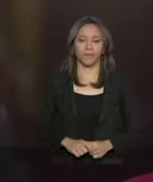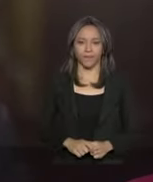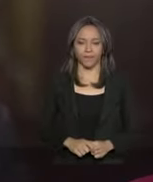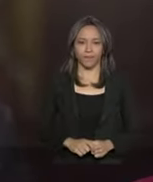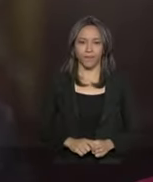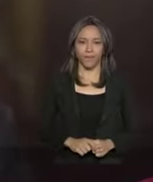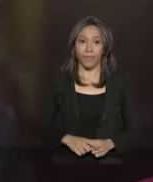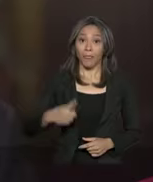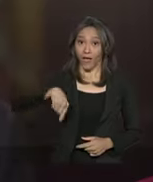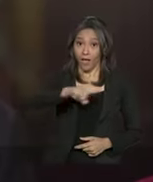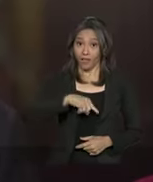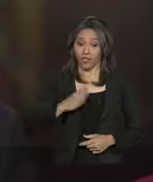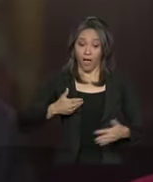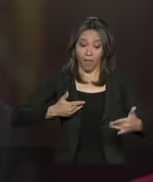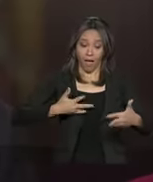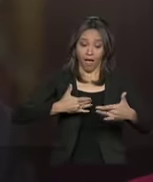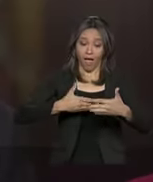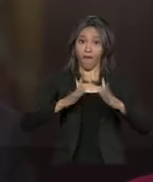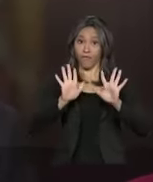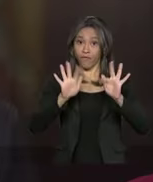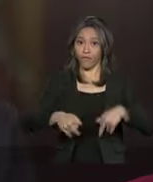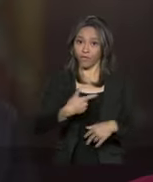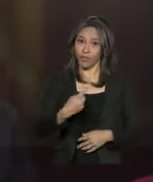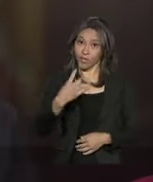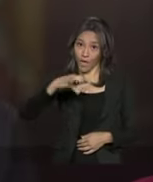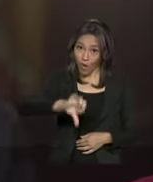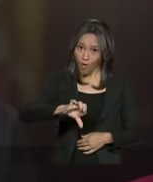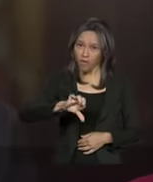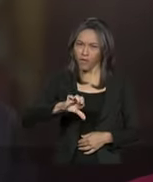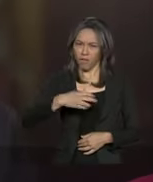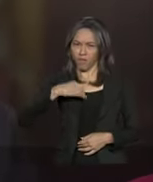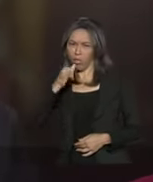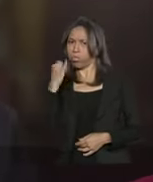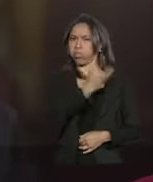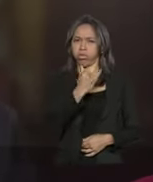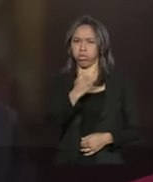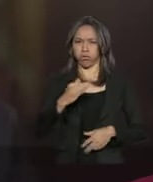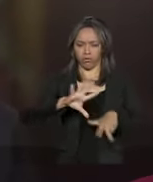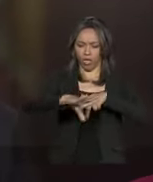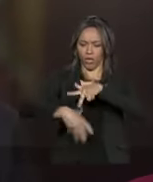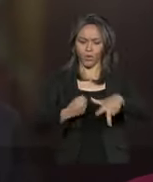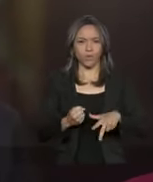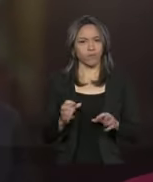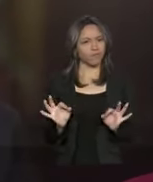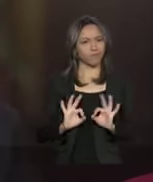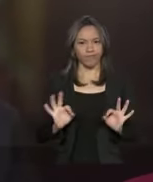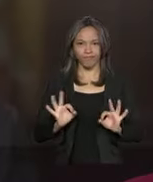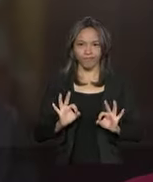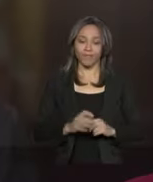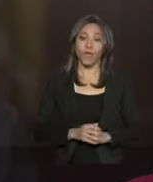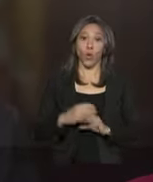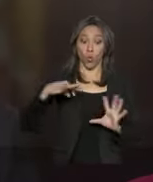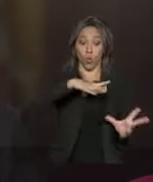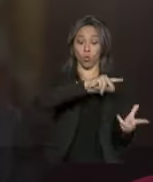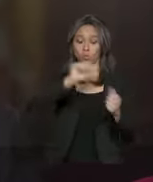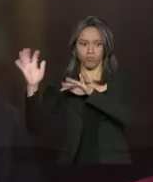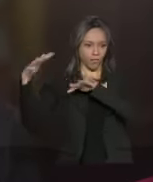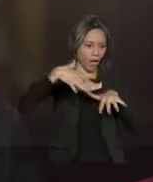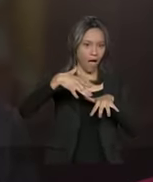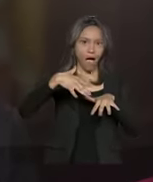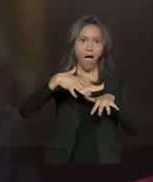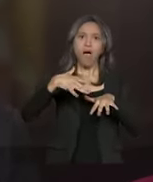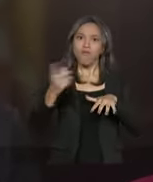estamos terminando 2019 sem qualquer denúncia de corrupção o mundo voltou